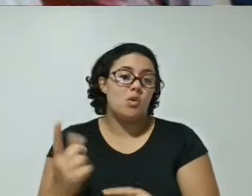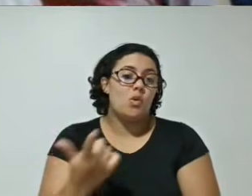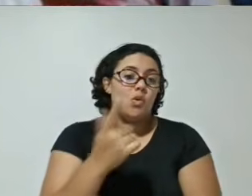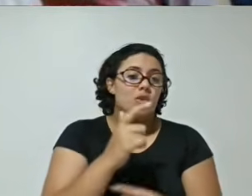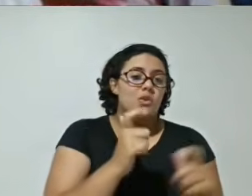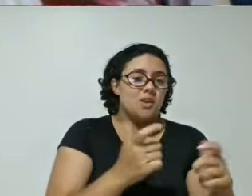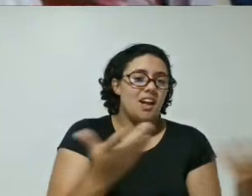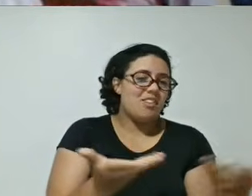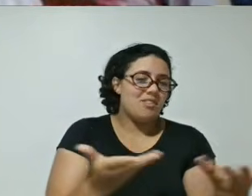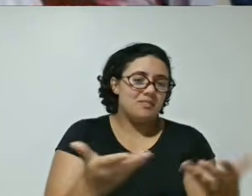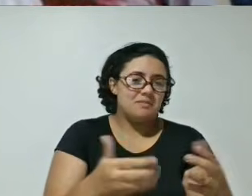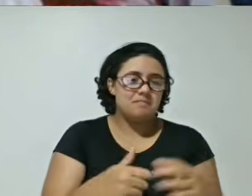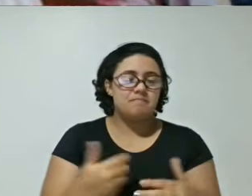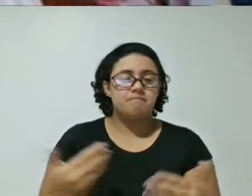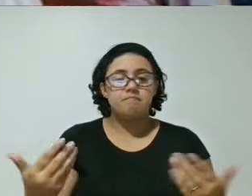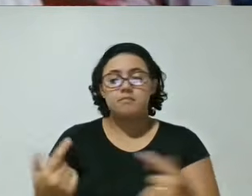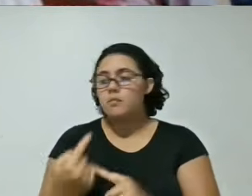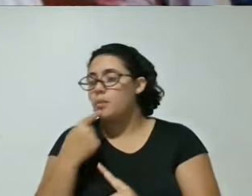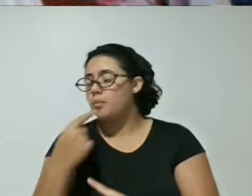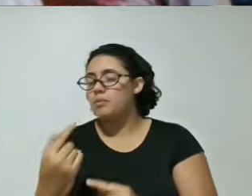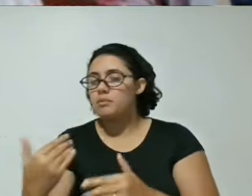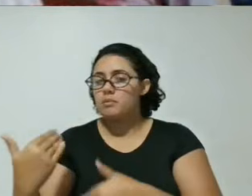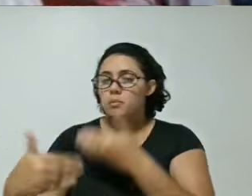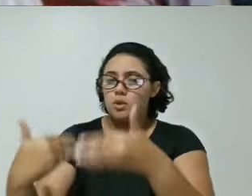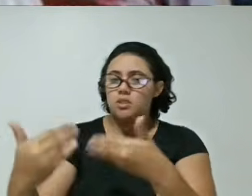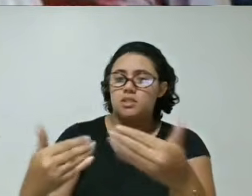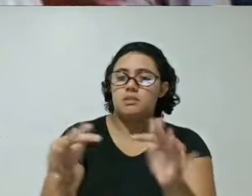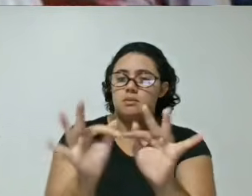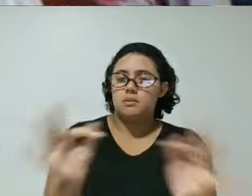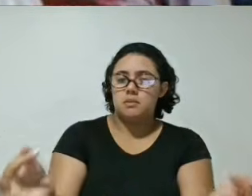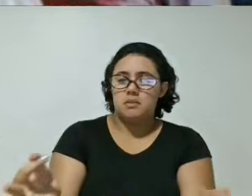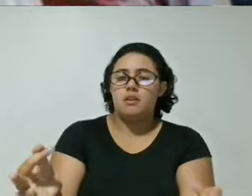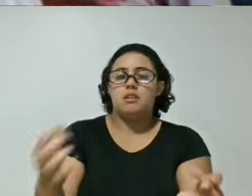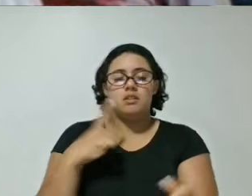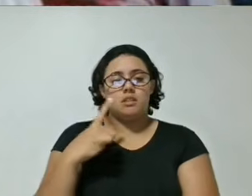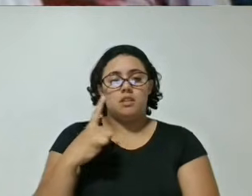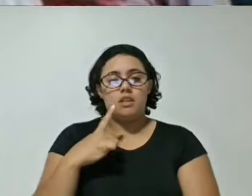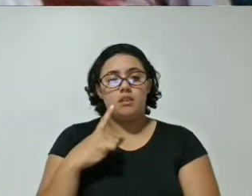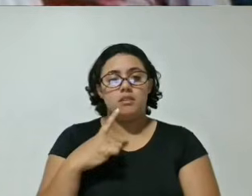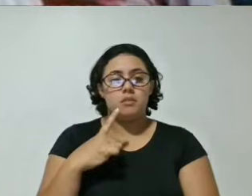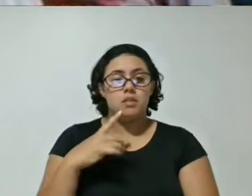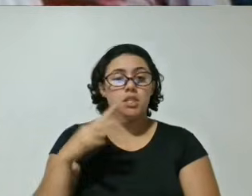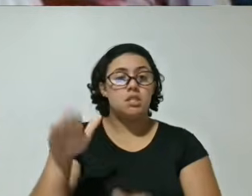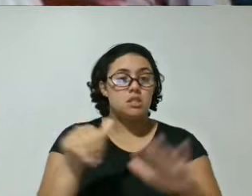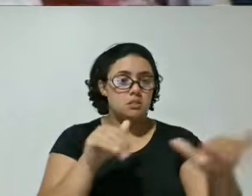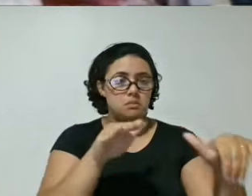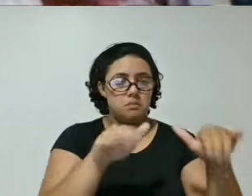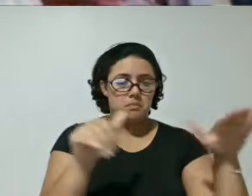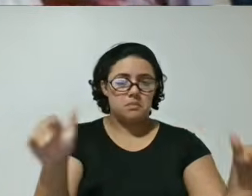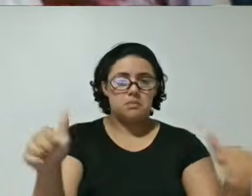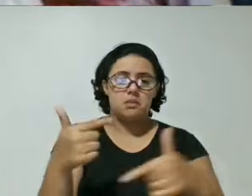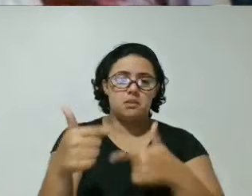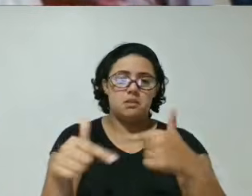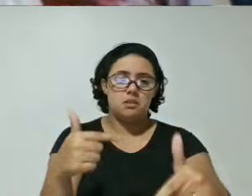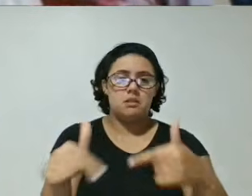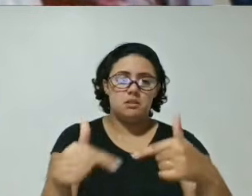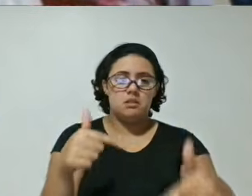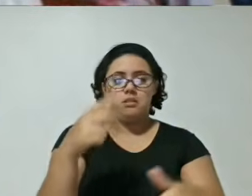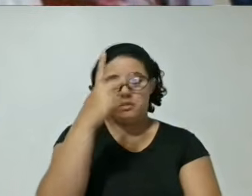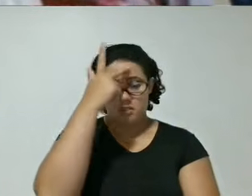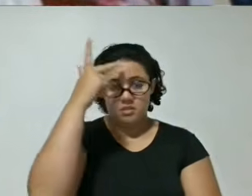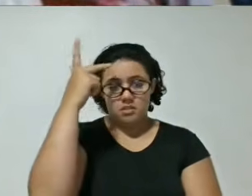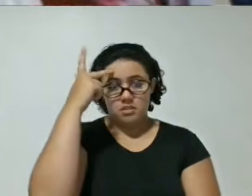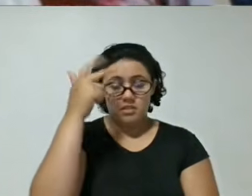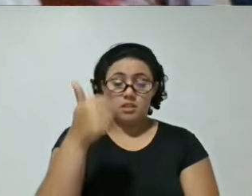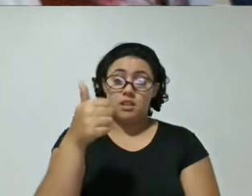um processo simplificado de contratação, né, de pessoas para trabalhar. Foram